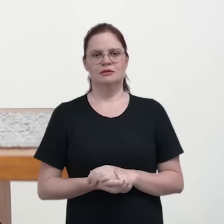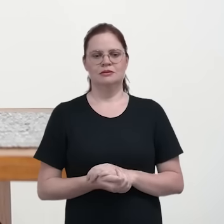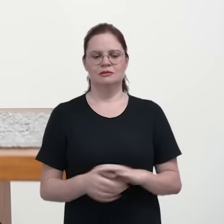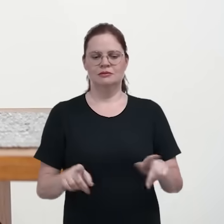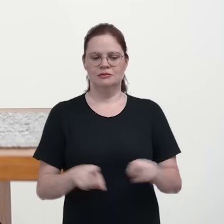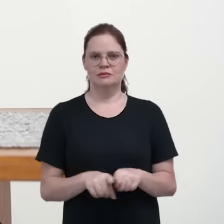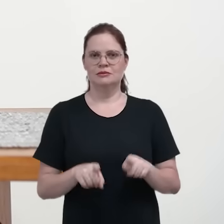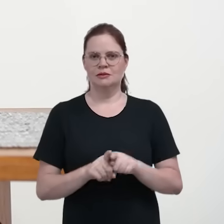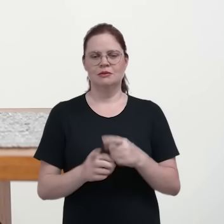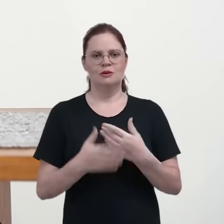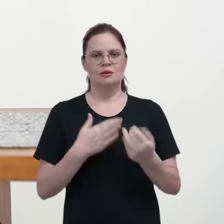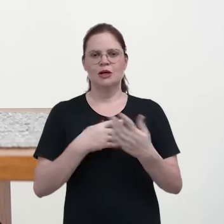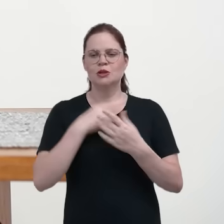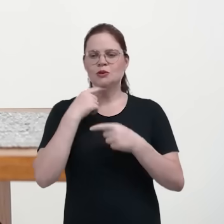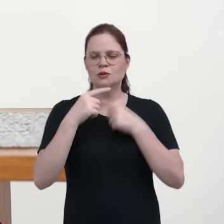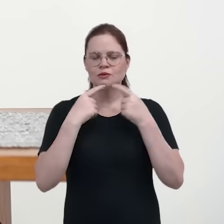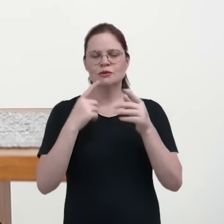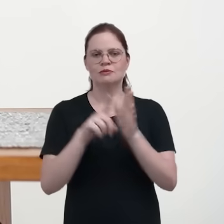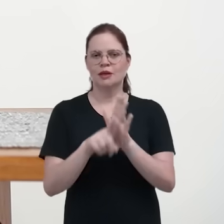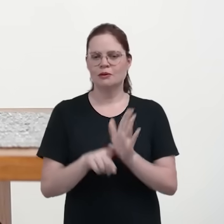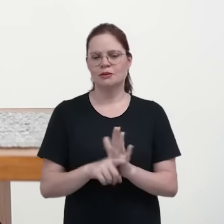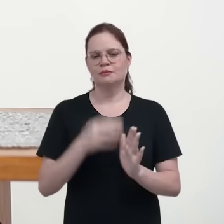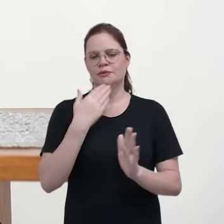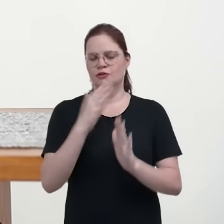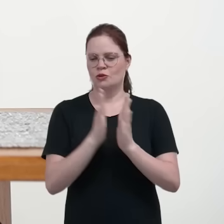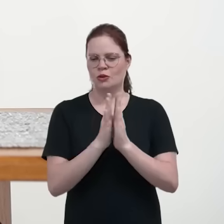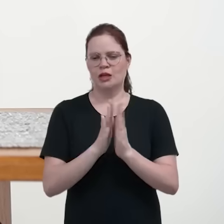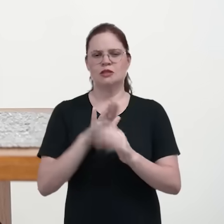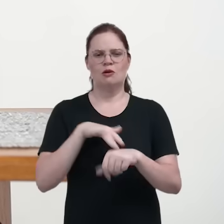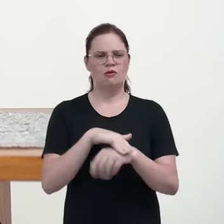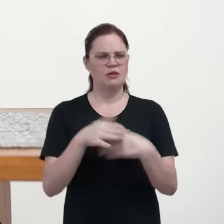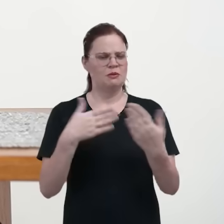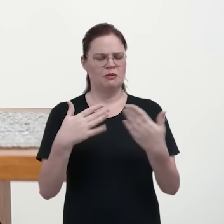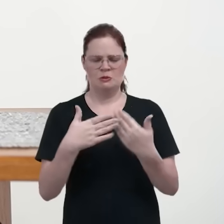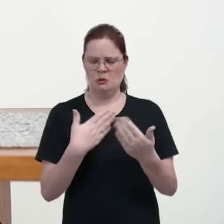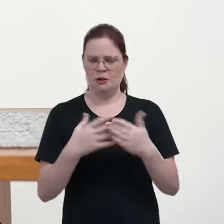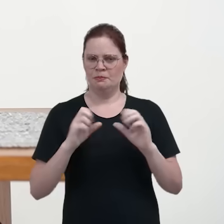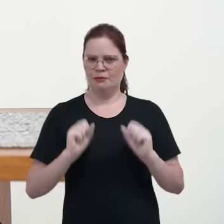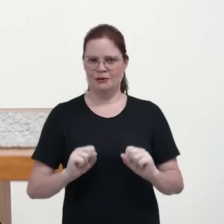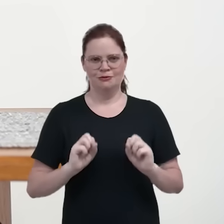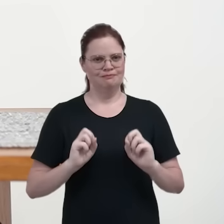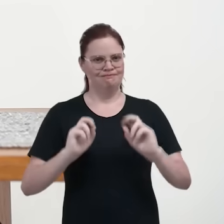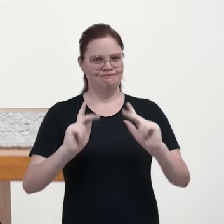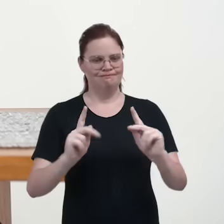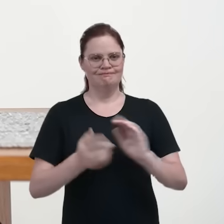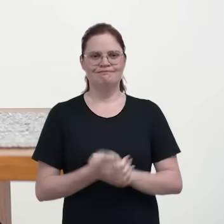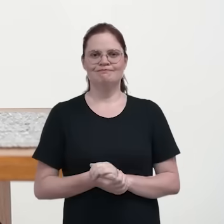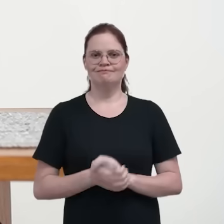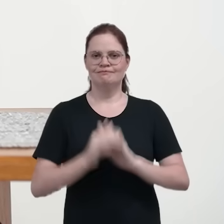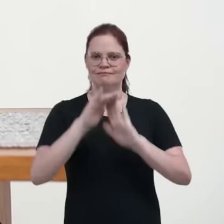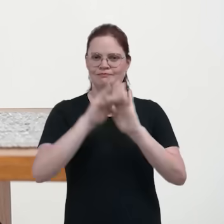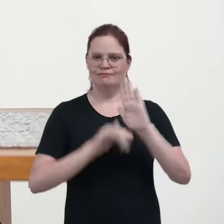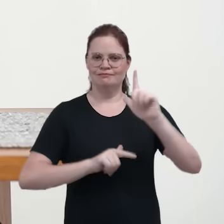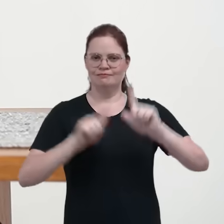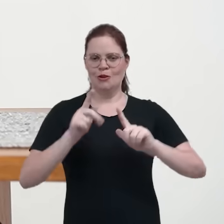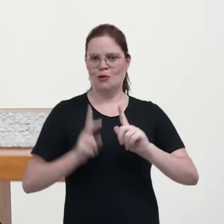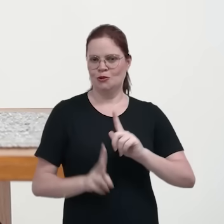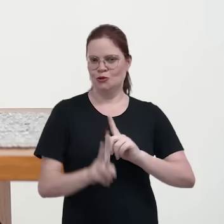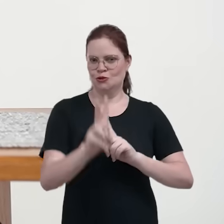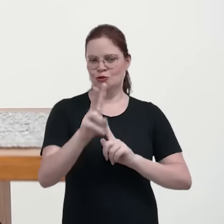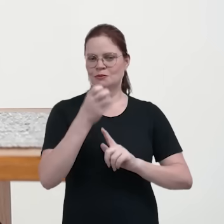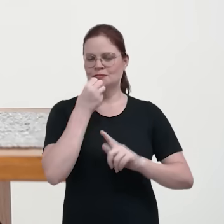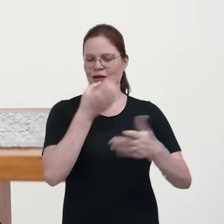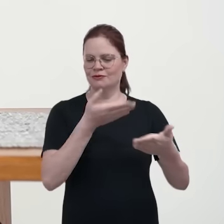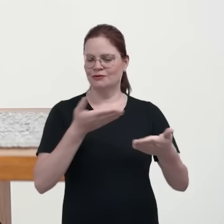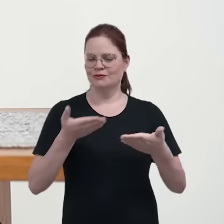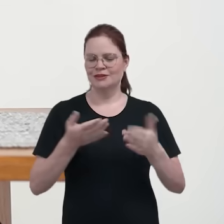fazer qualquer pergunta, pedir oração ou uma assistência, como queira. A nossa programação continua. Seja